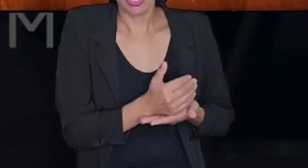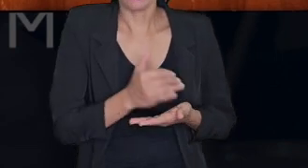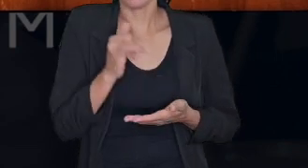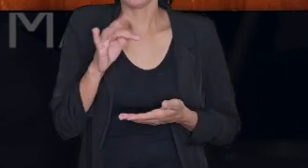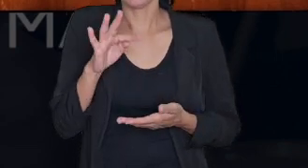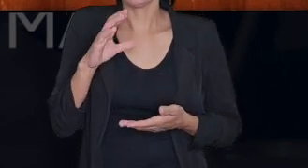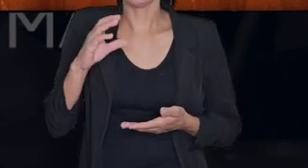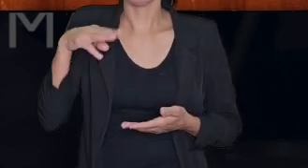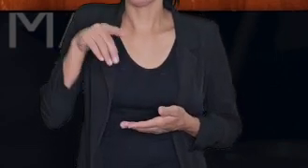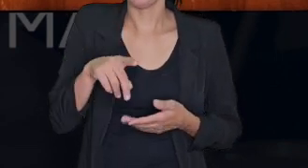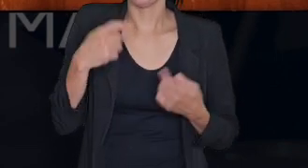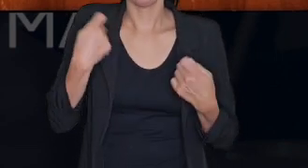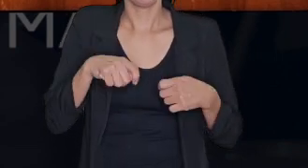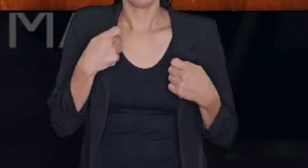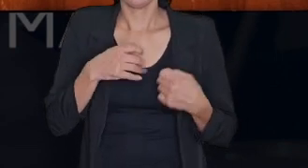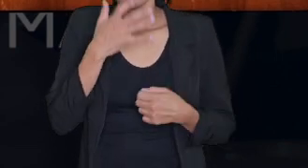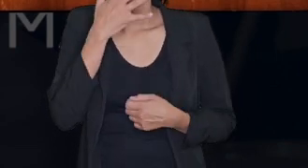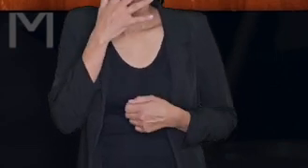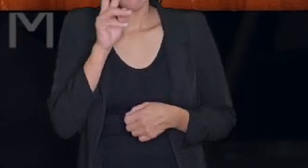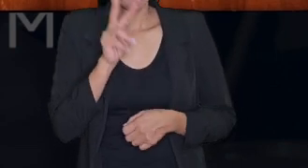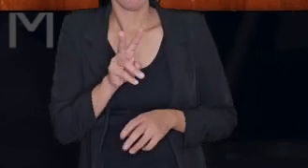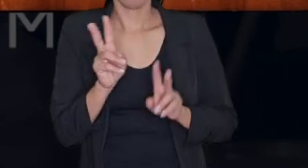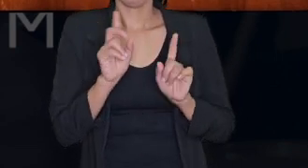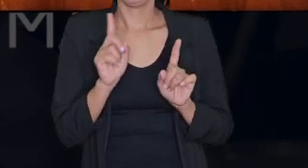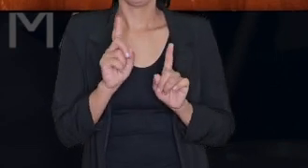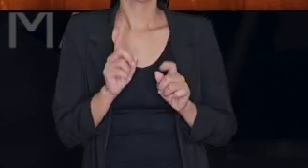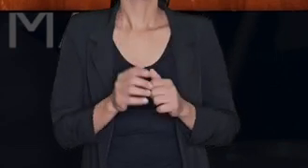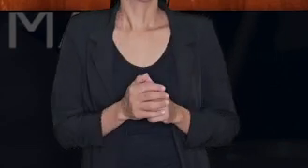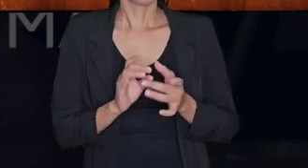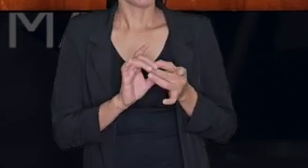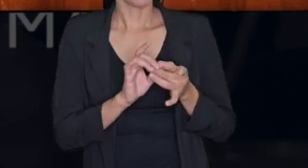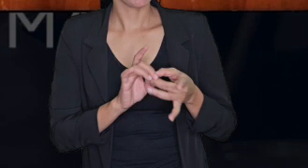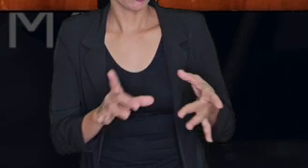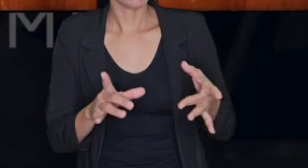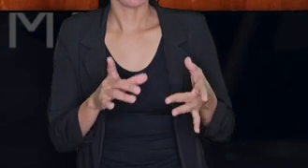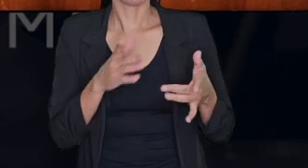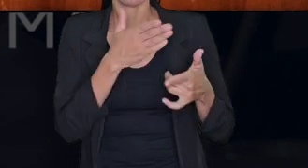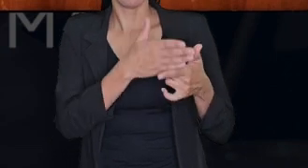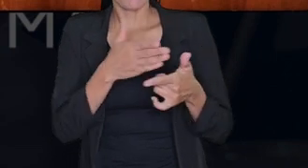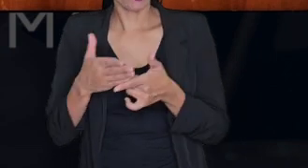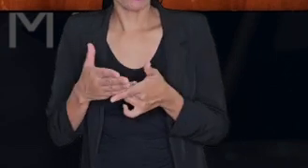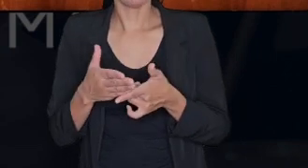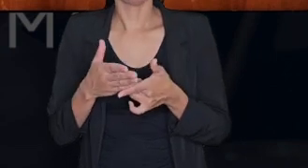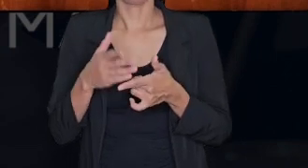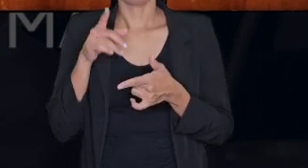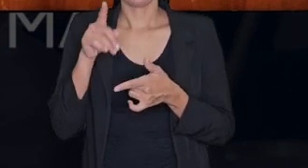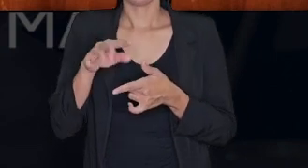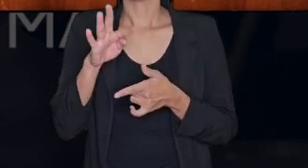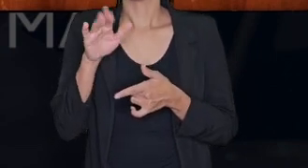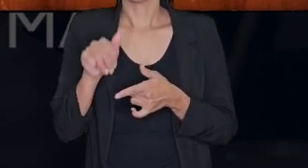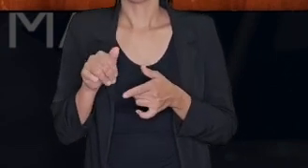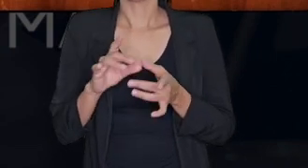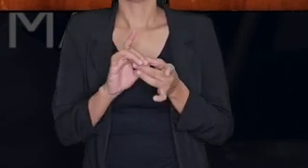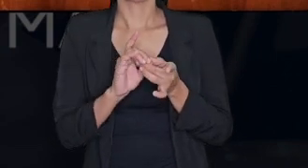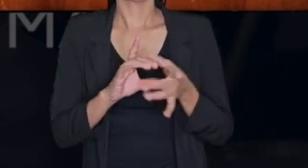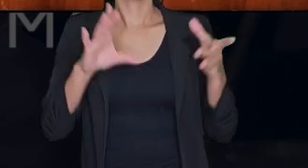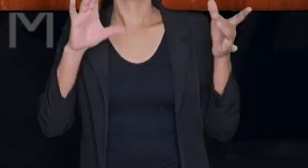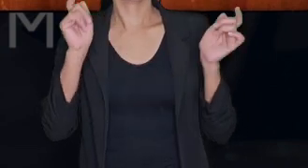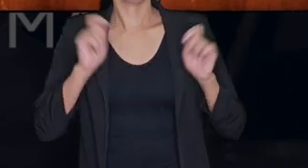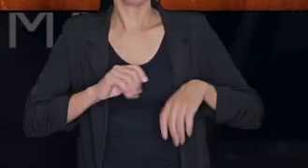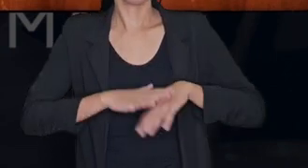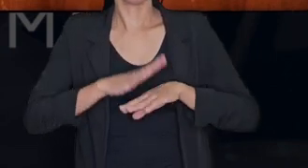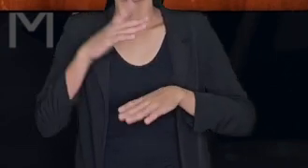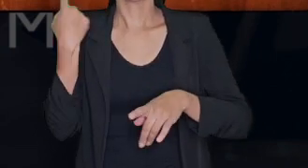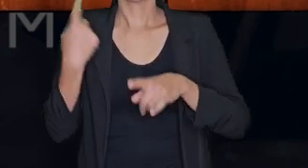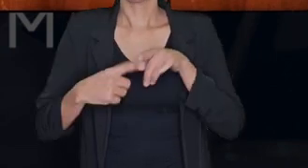observar prévio recolhimento do ITCMD para soltar o formal de partilha, e no extrajudicial o tabelião é